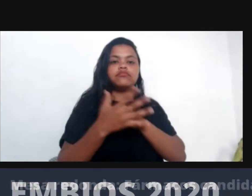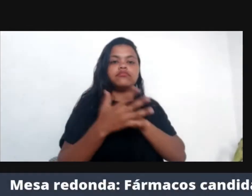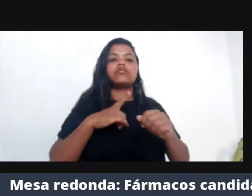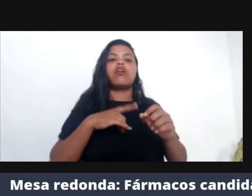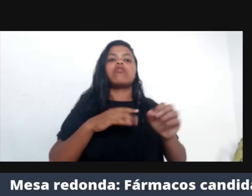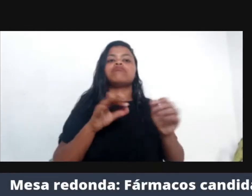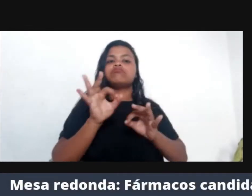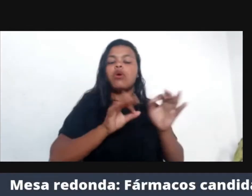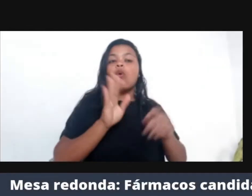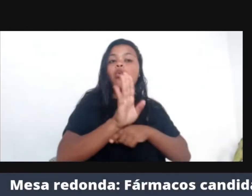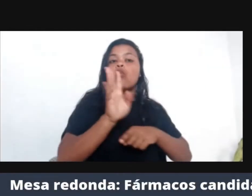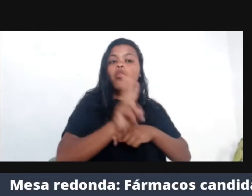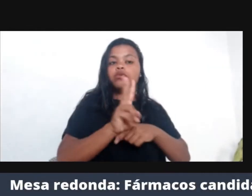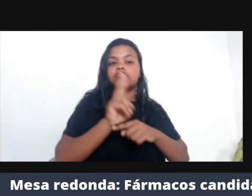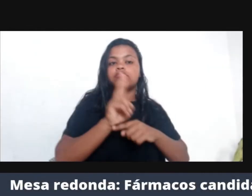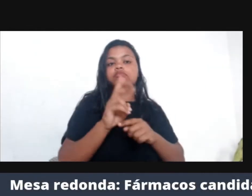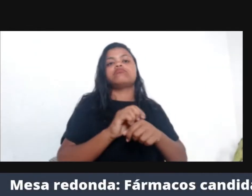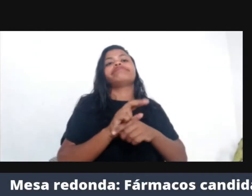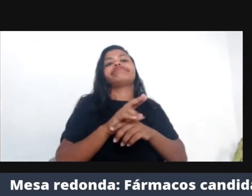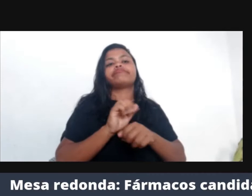Covid-19, não é? A gente vê a grande